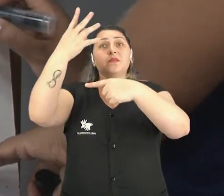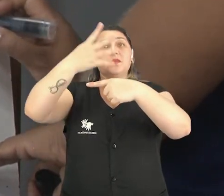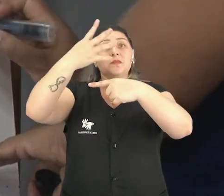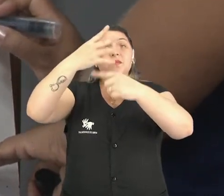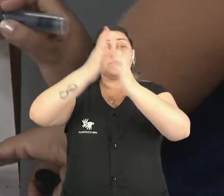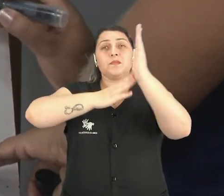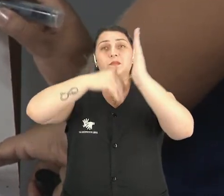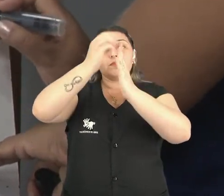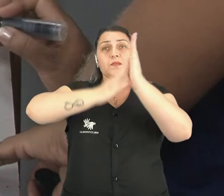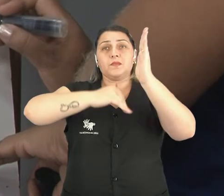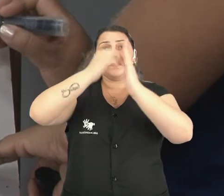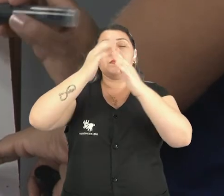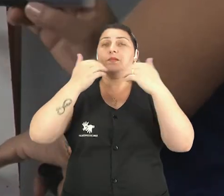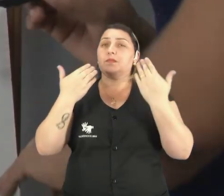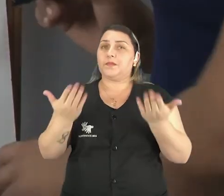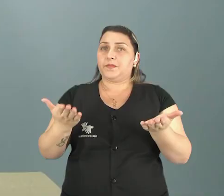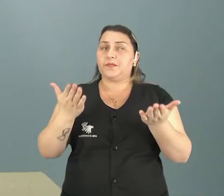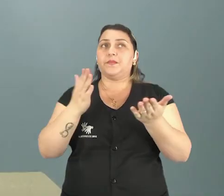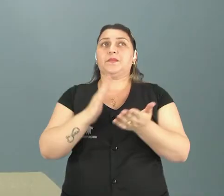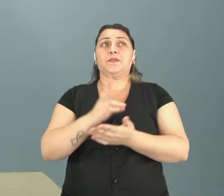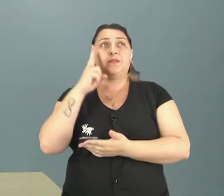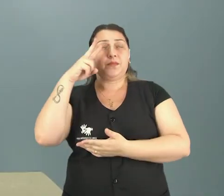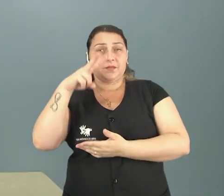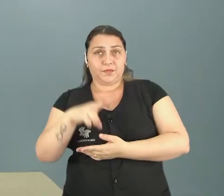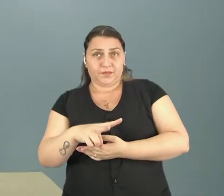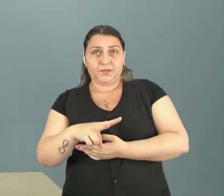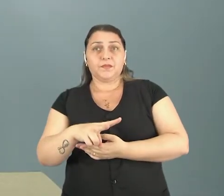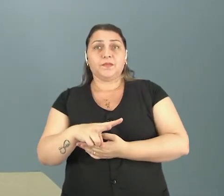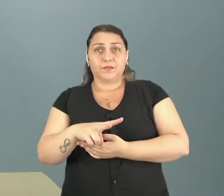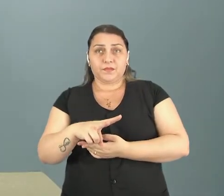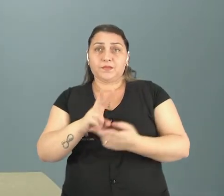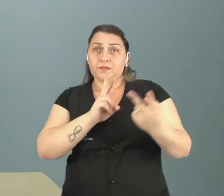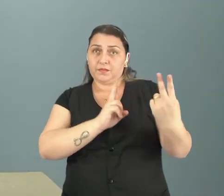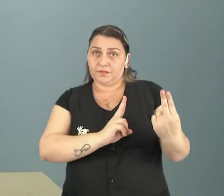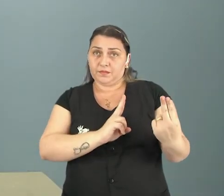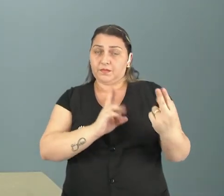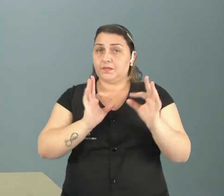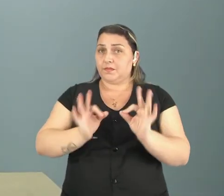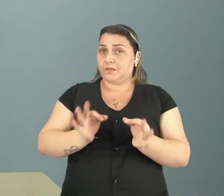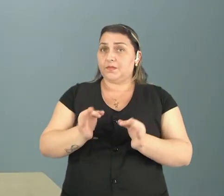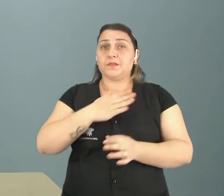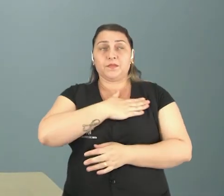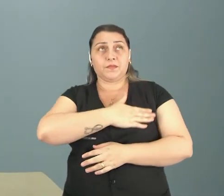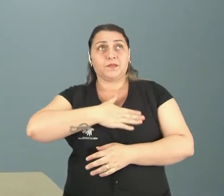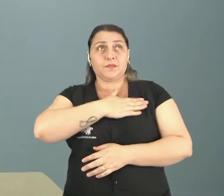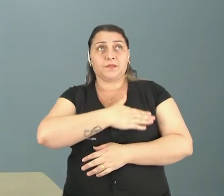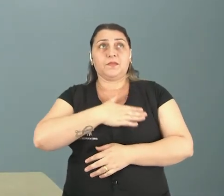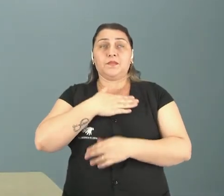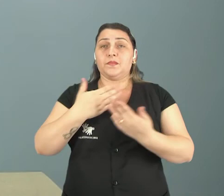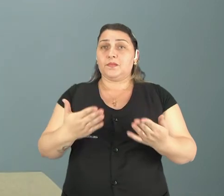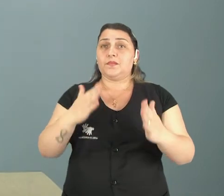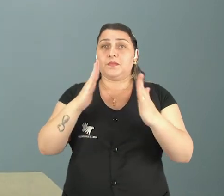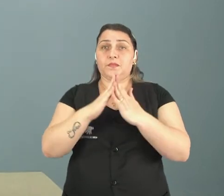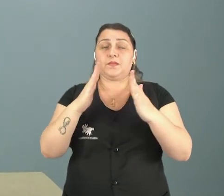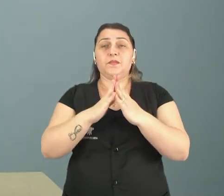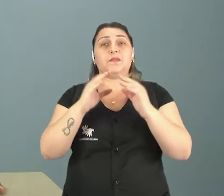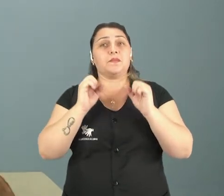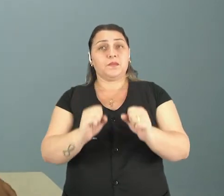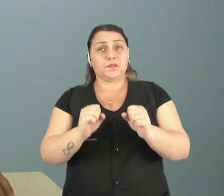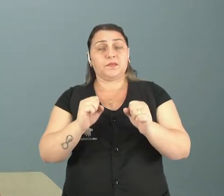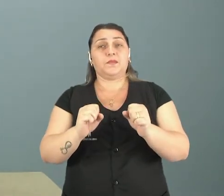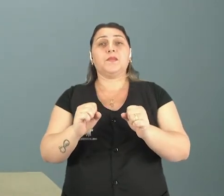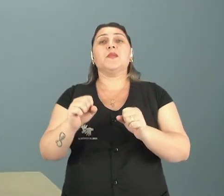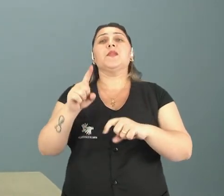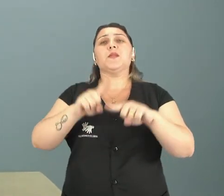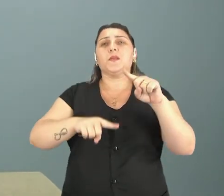Pintado 4. Viram aí a equivalência? Certinho? Gostaram? Então, em casa você pode